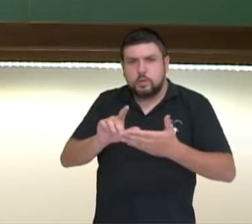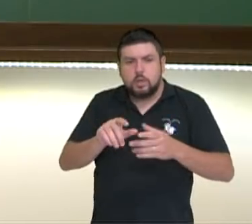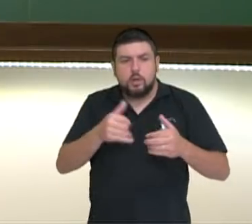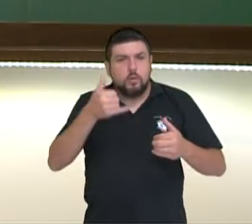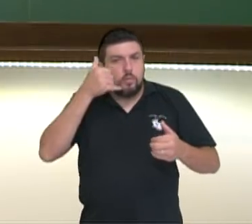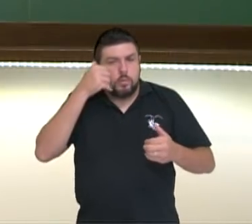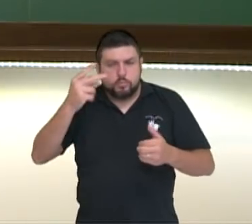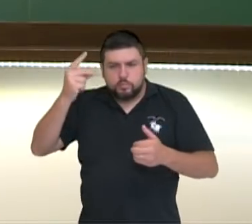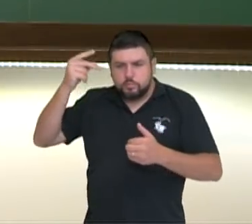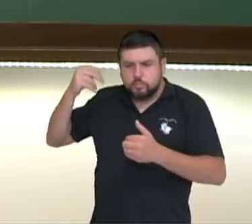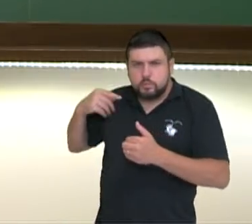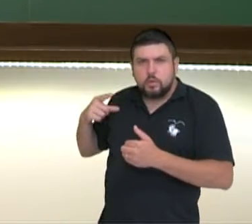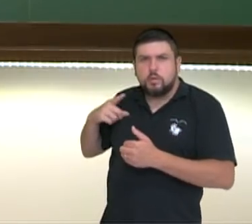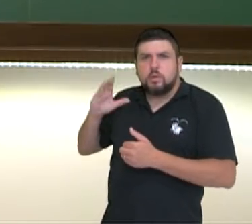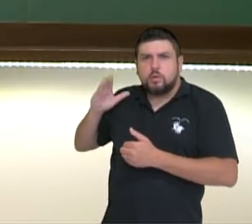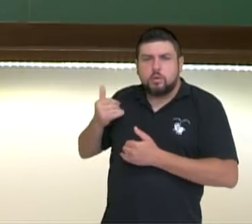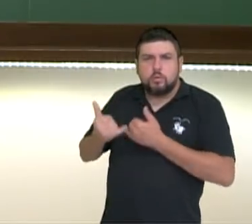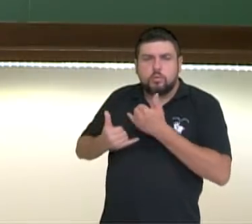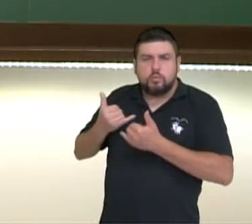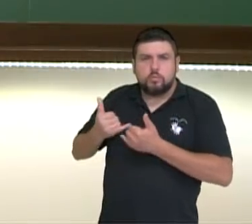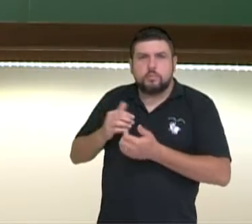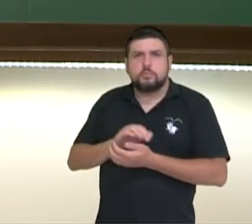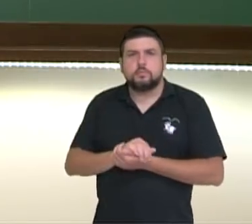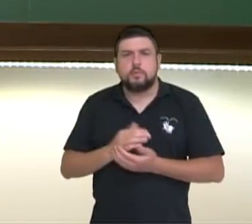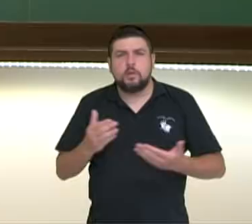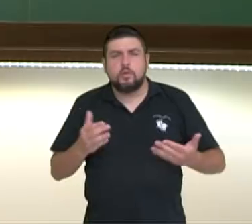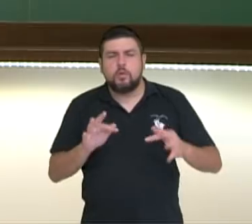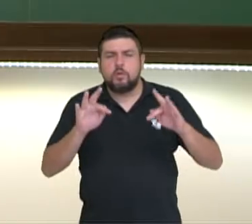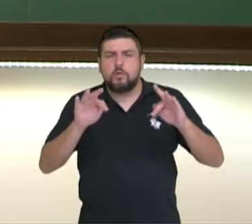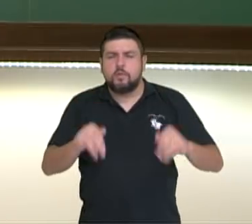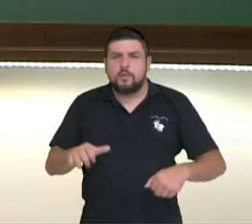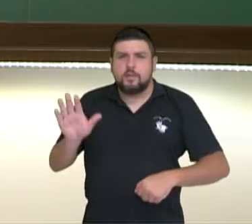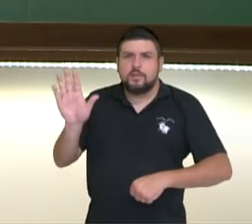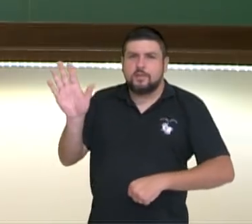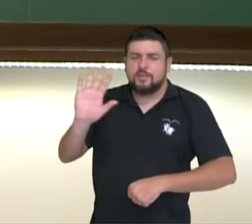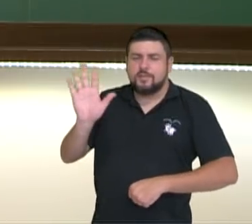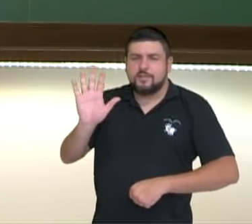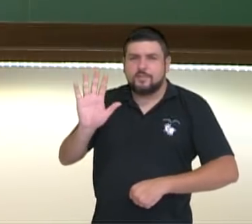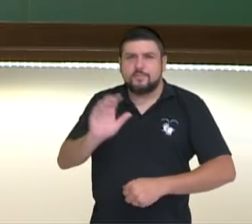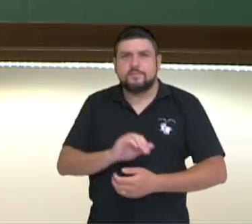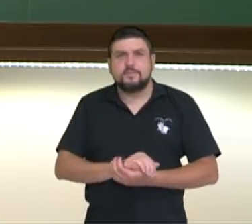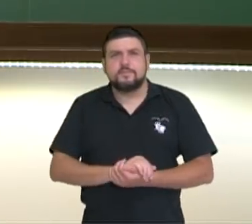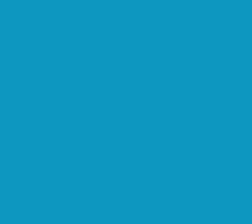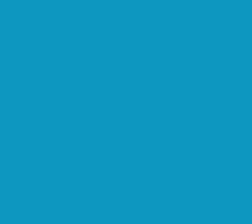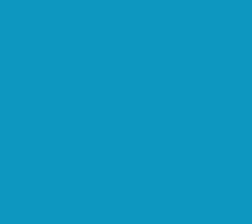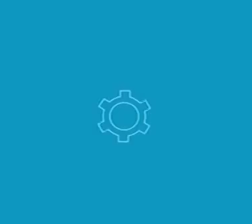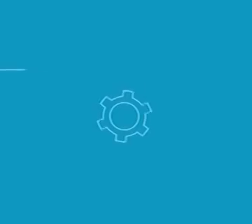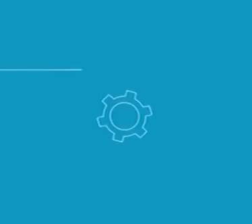criação, ok? Por hoje ficamos por aqui, até breve, tchau pessoal!